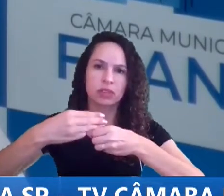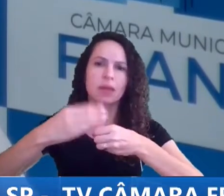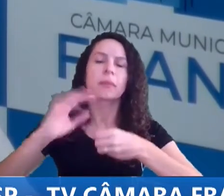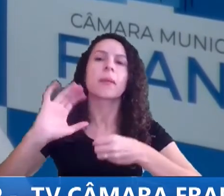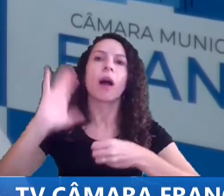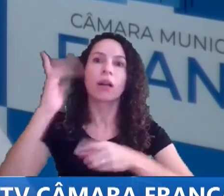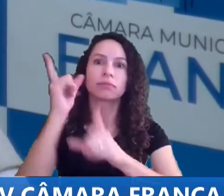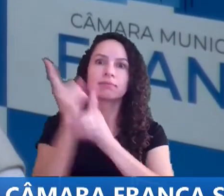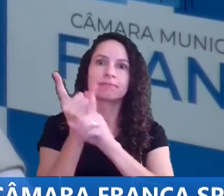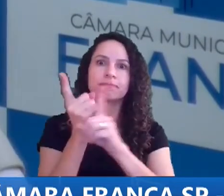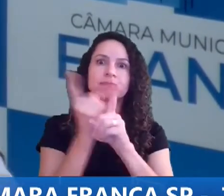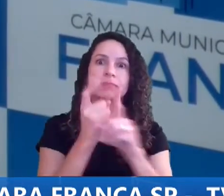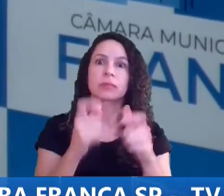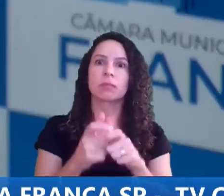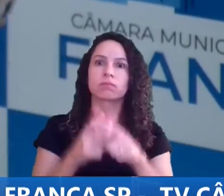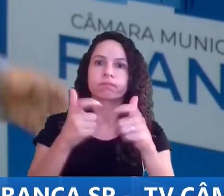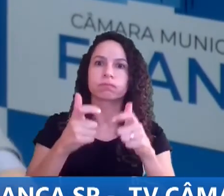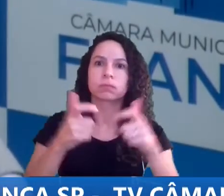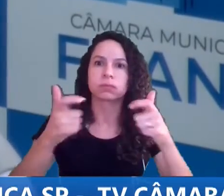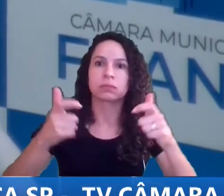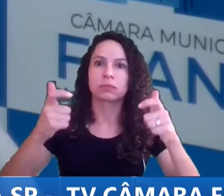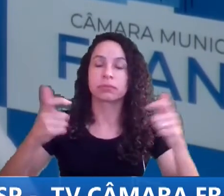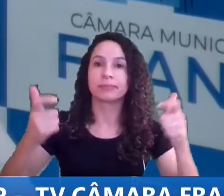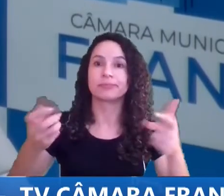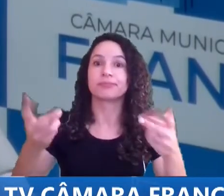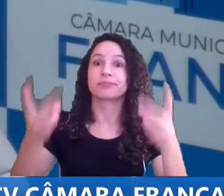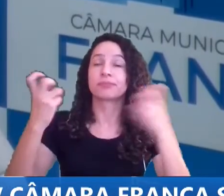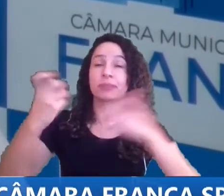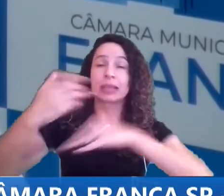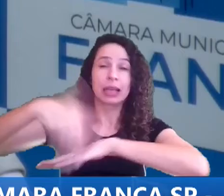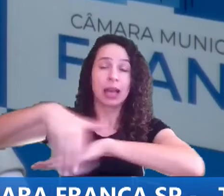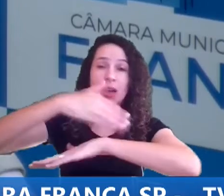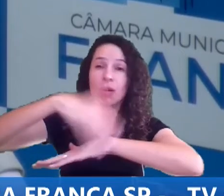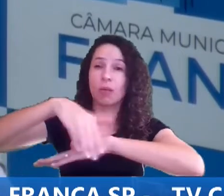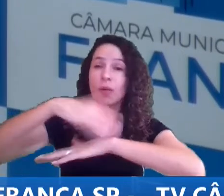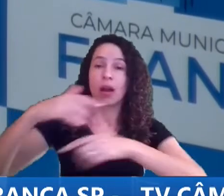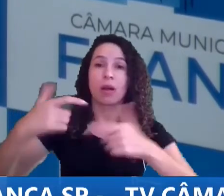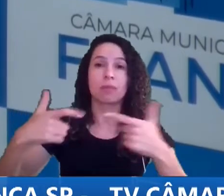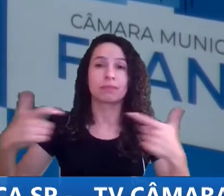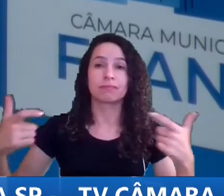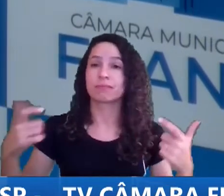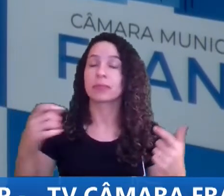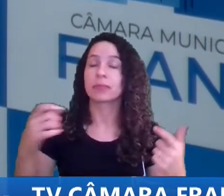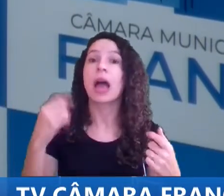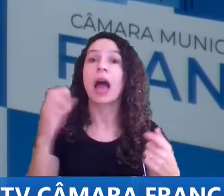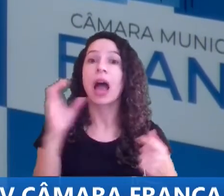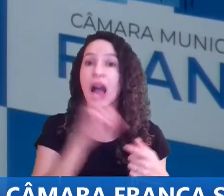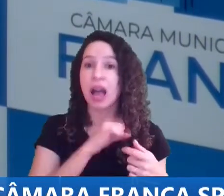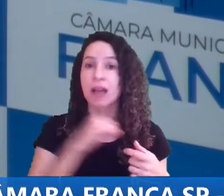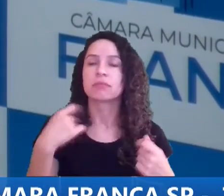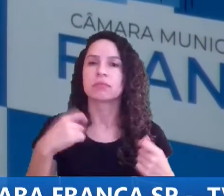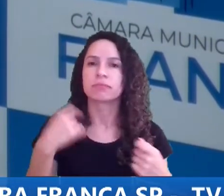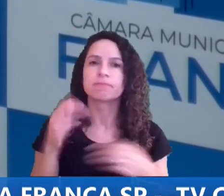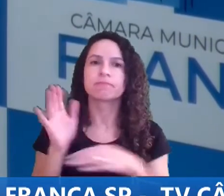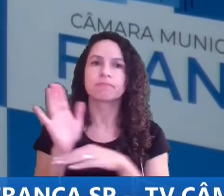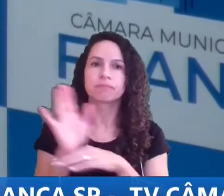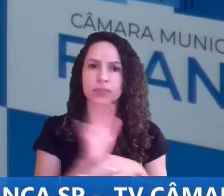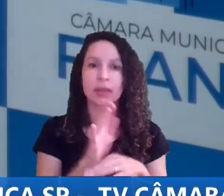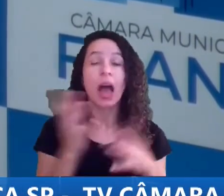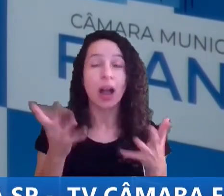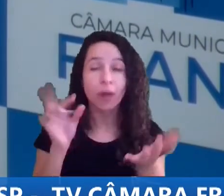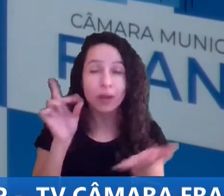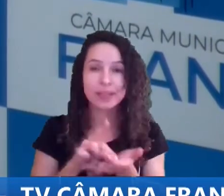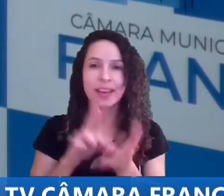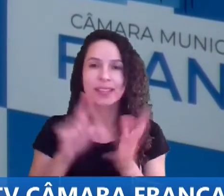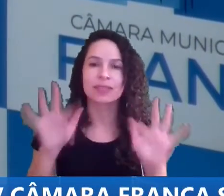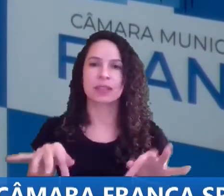esse aumento do trabalho infantil que está visível nas ruas e a gente precisa realmente tomar uma medida. E, agora, realmente, para finalizar, é um trabalho em